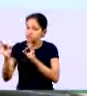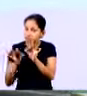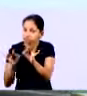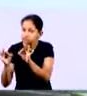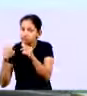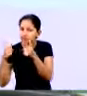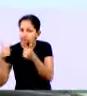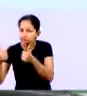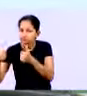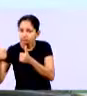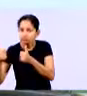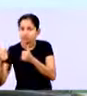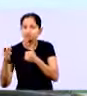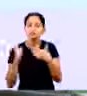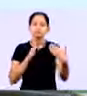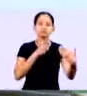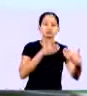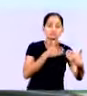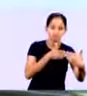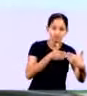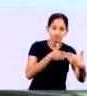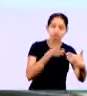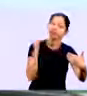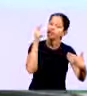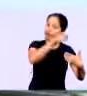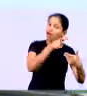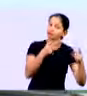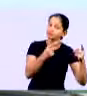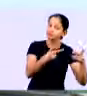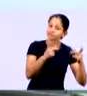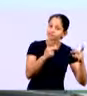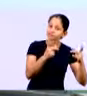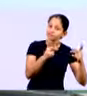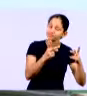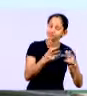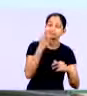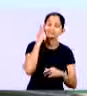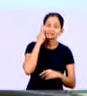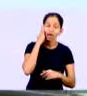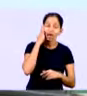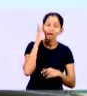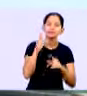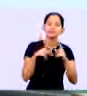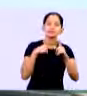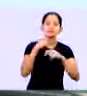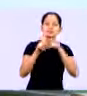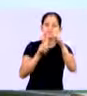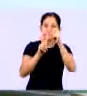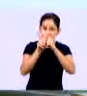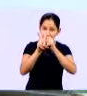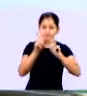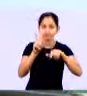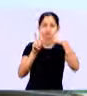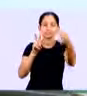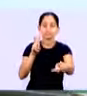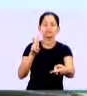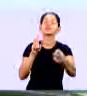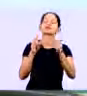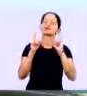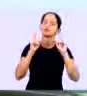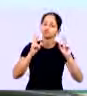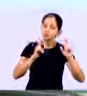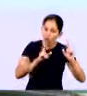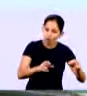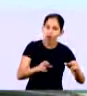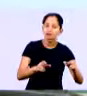valor. Esse valor você vai colocar ele lá no seu fluxo. Você já sabe que você vai ter aquele gasto futuro, certo? Como você vai ter um gasto, você tem que ter reservas